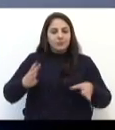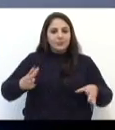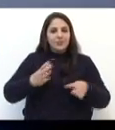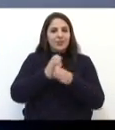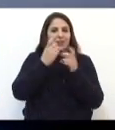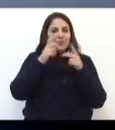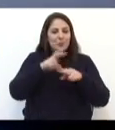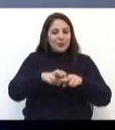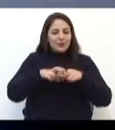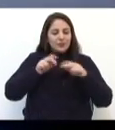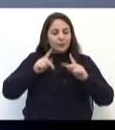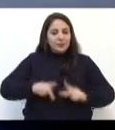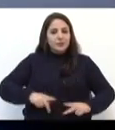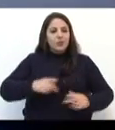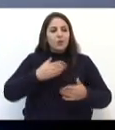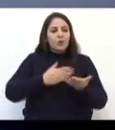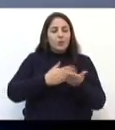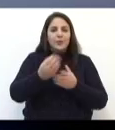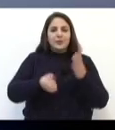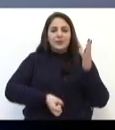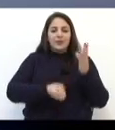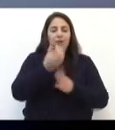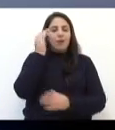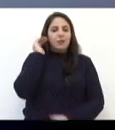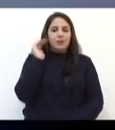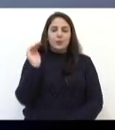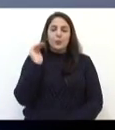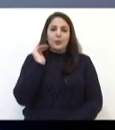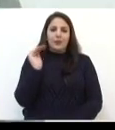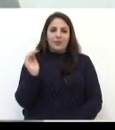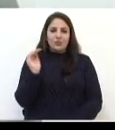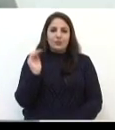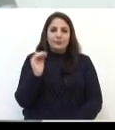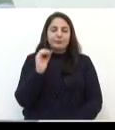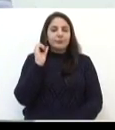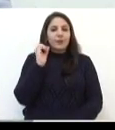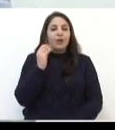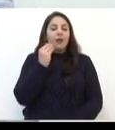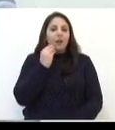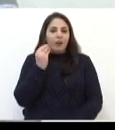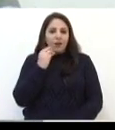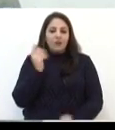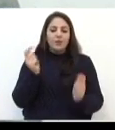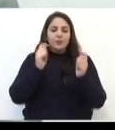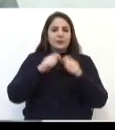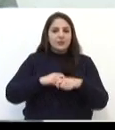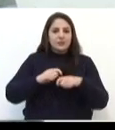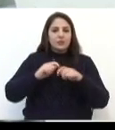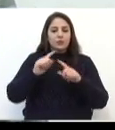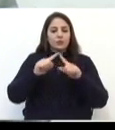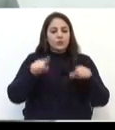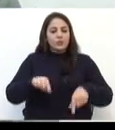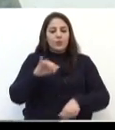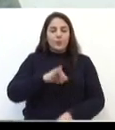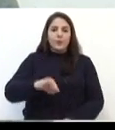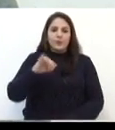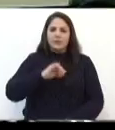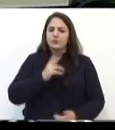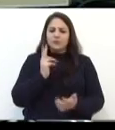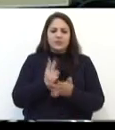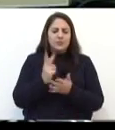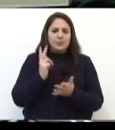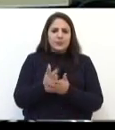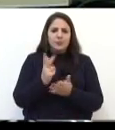isso o consumidor começa a criar uma certa tranquilidade. Certamente a capacitação dos seus funcionários é fundamental